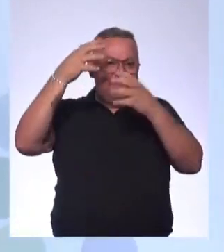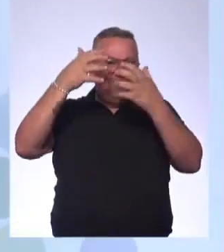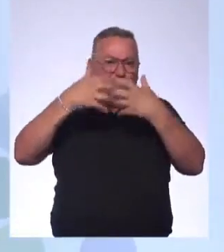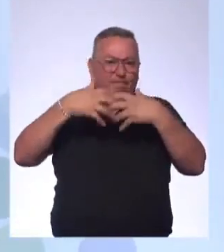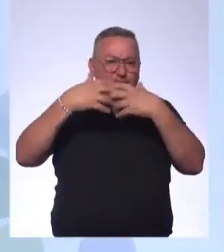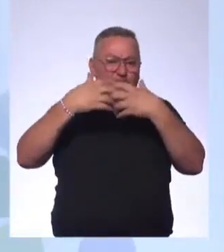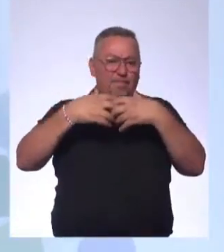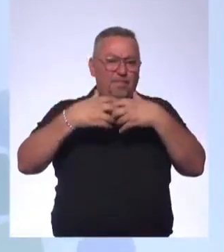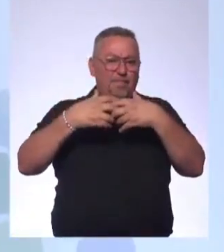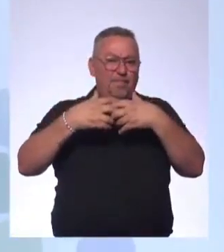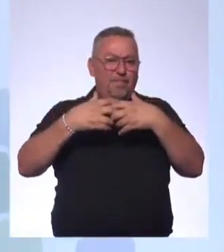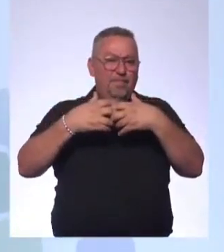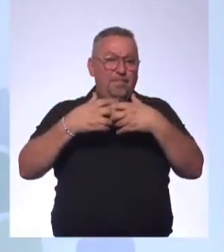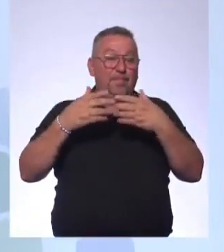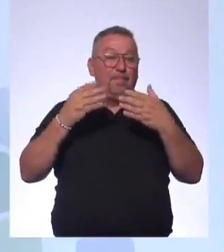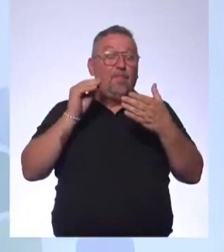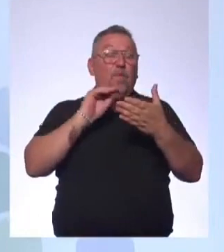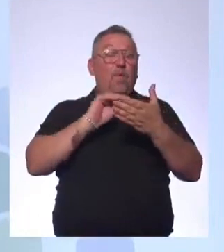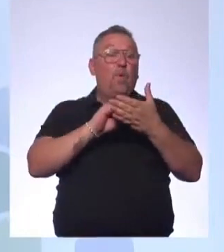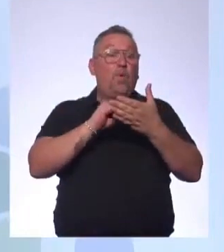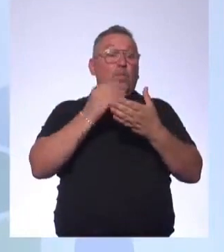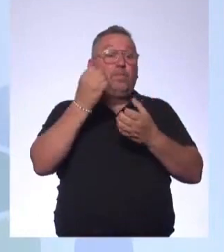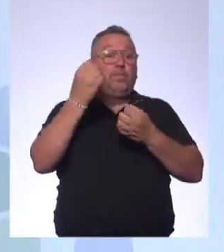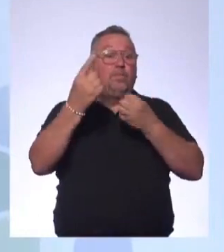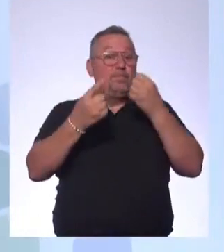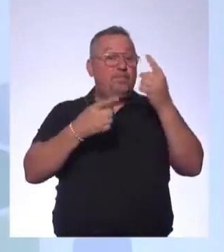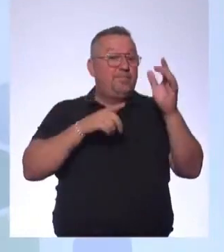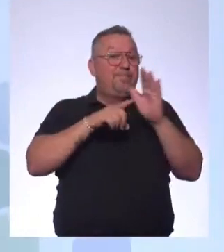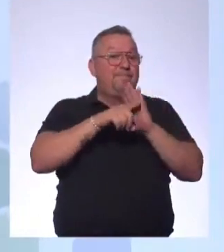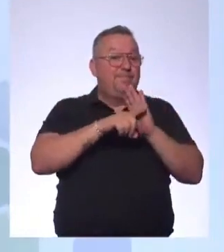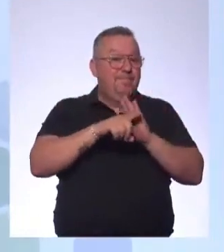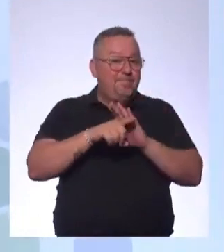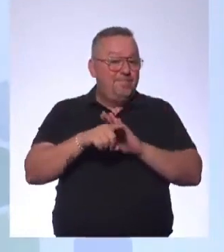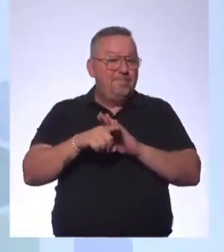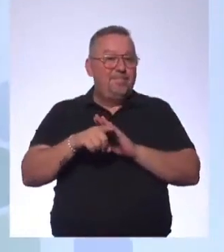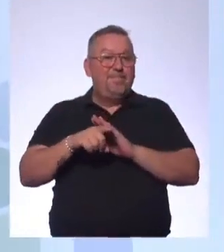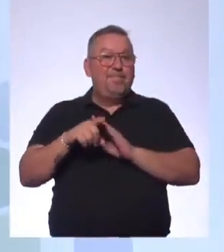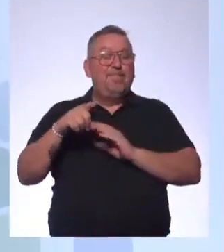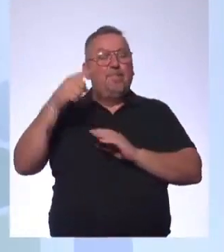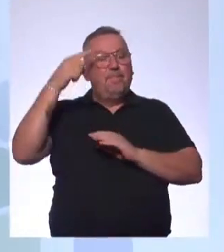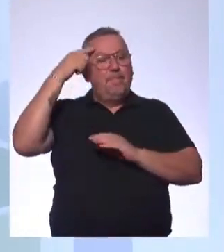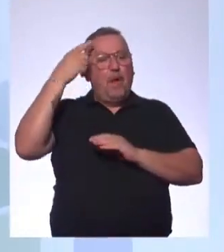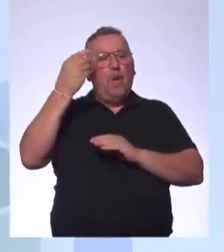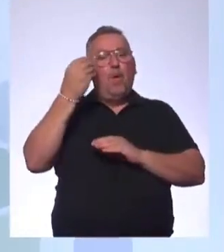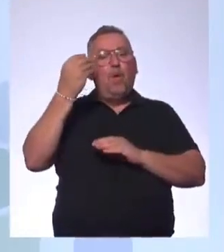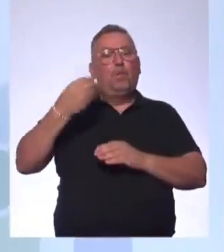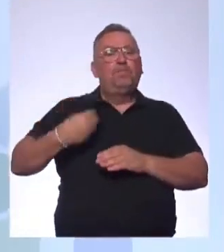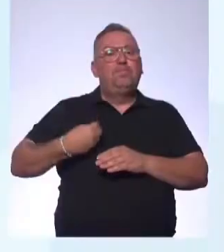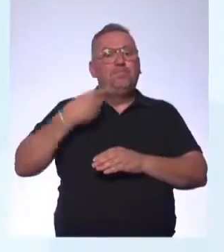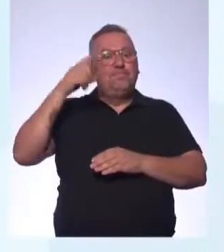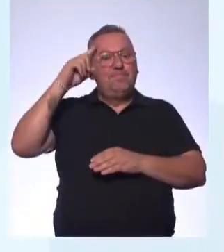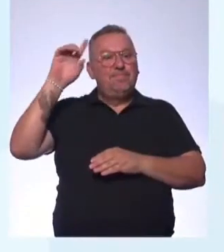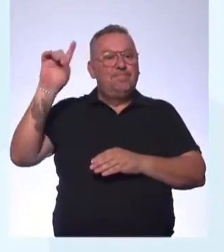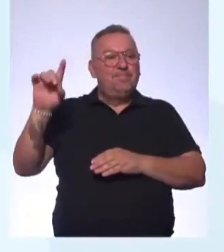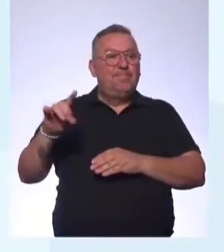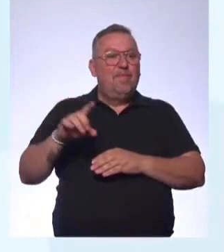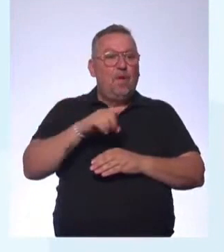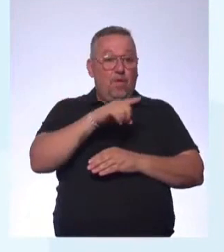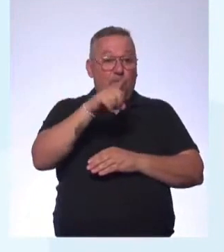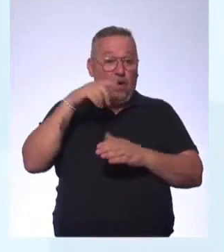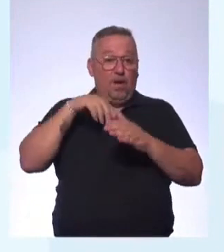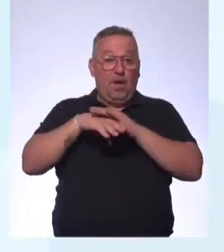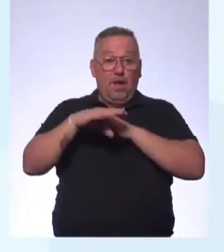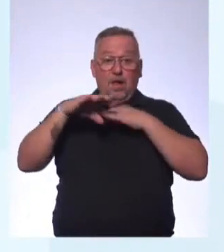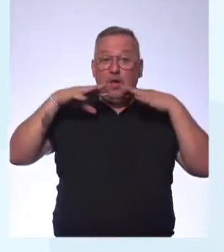primeiro momento da aula, eu vou colocar aqui algumas questões para a gente refletir como elas aparecem no nosso cotidiano. Você